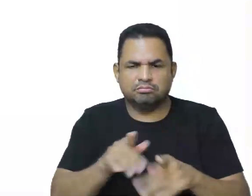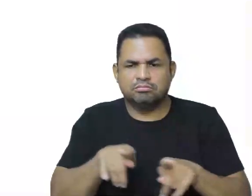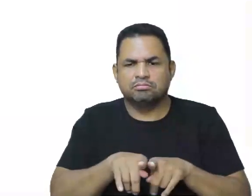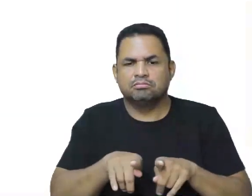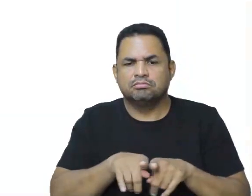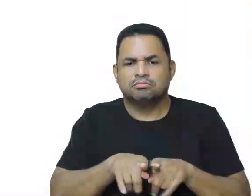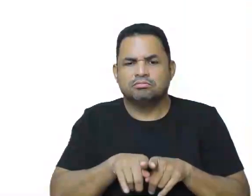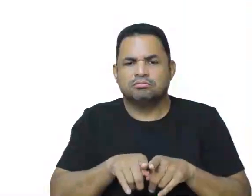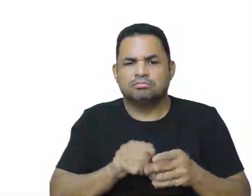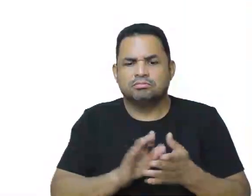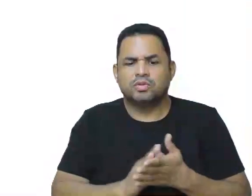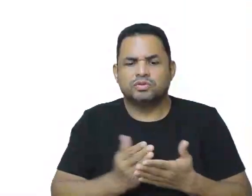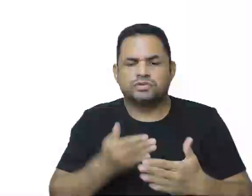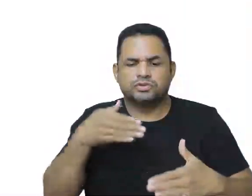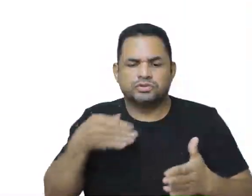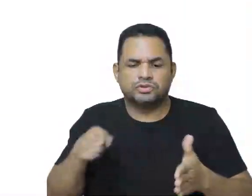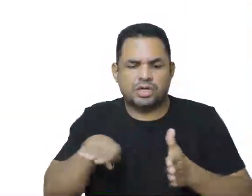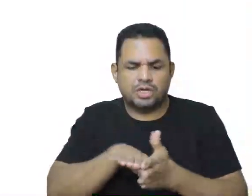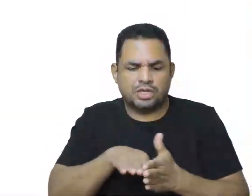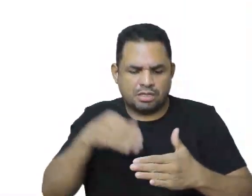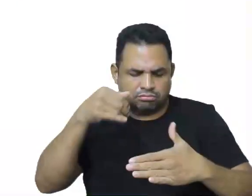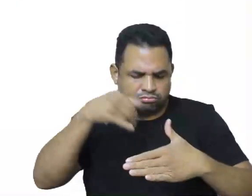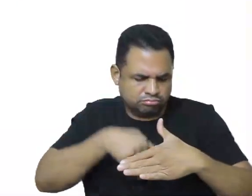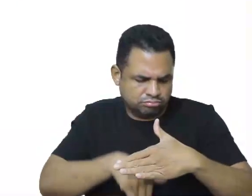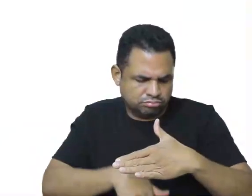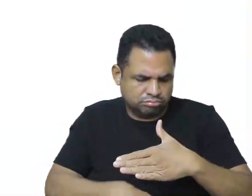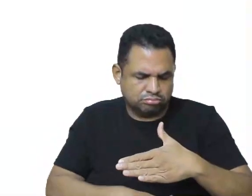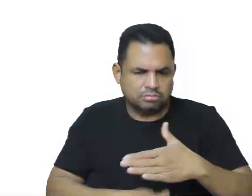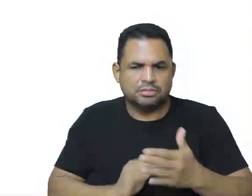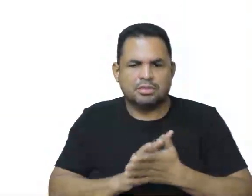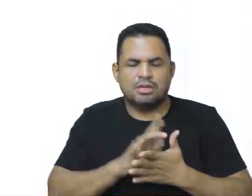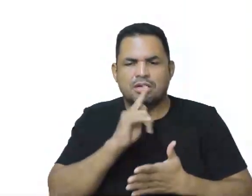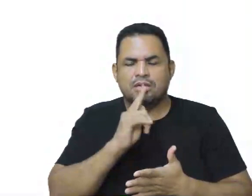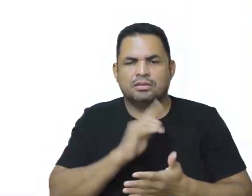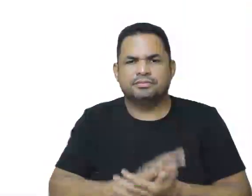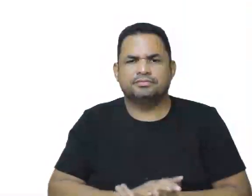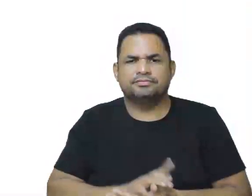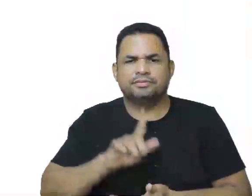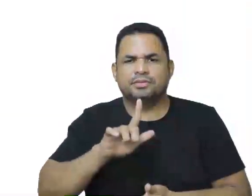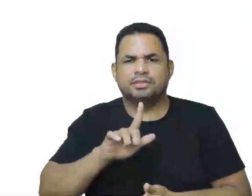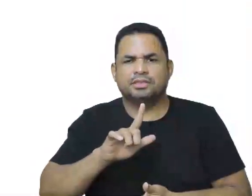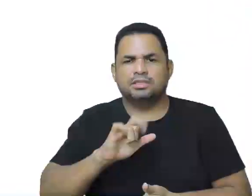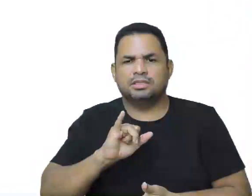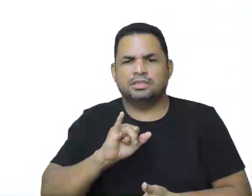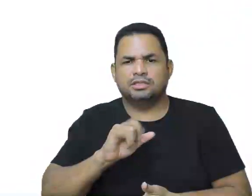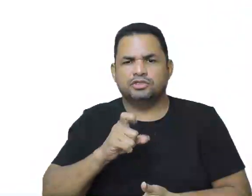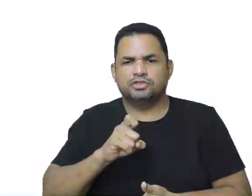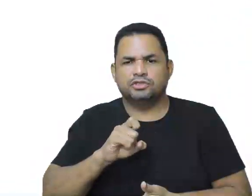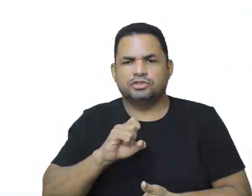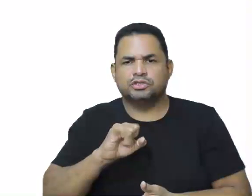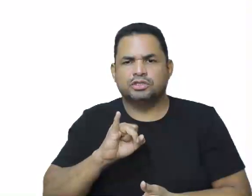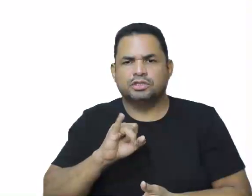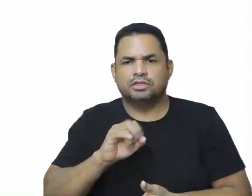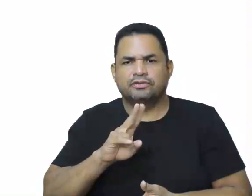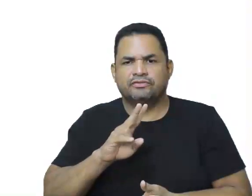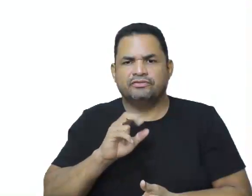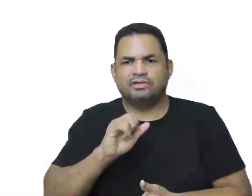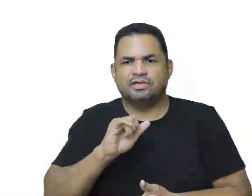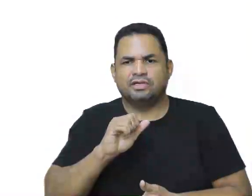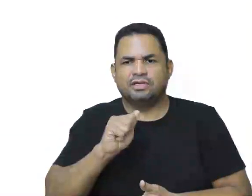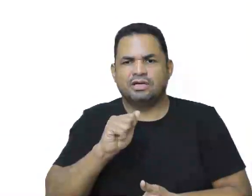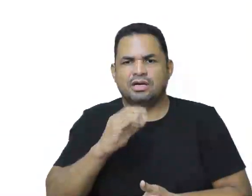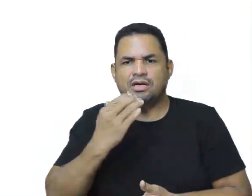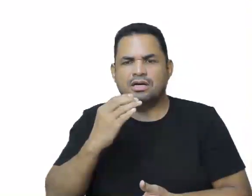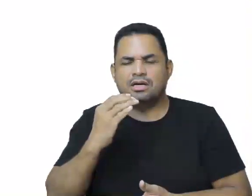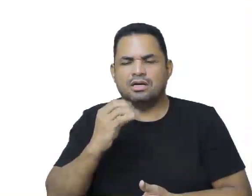águas subterrâneas, contaminando. Então a lixiviação, ela pode ser natural, ela é